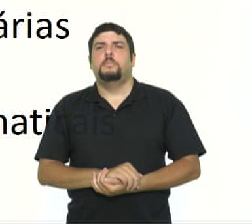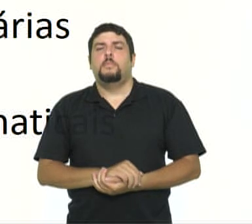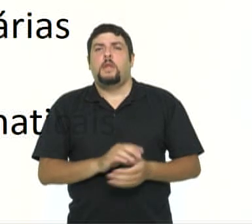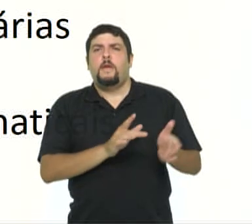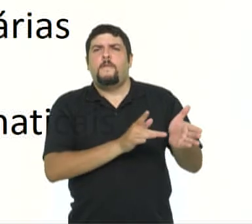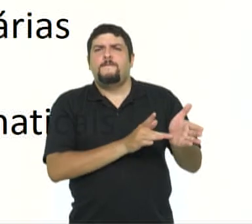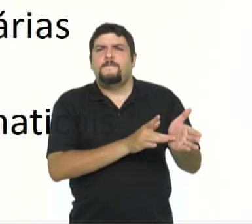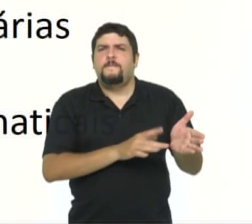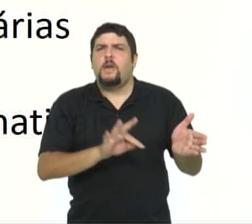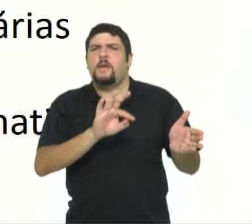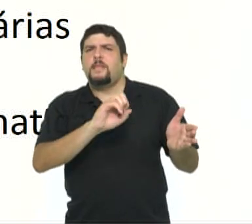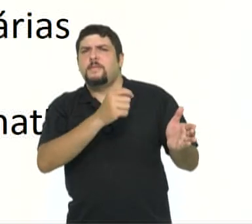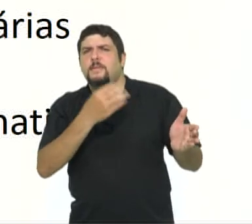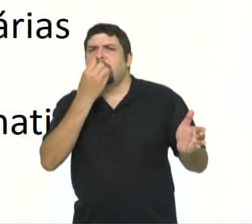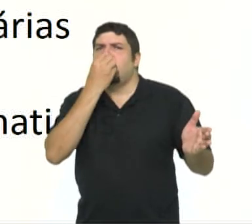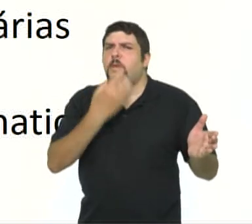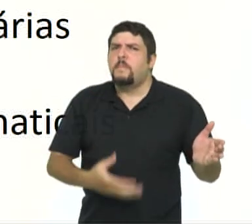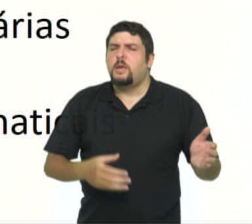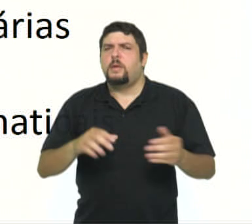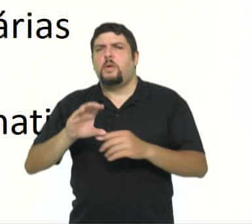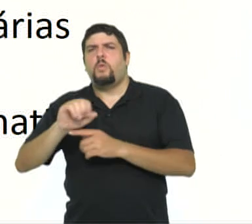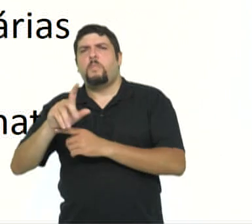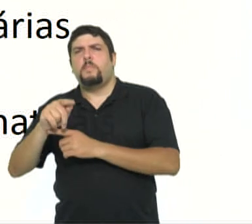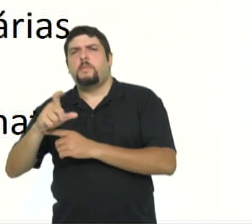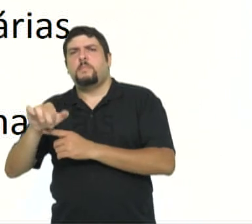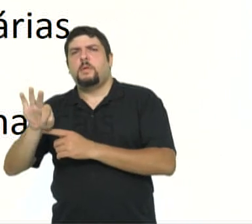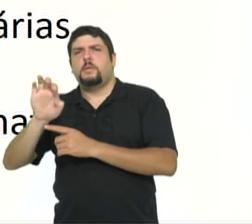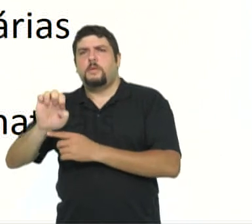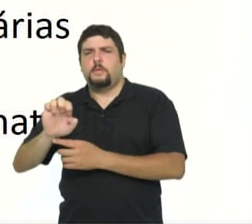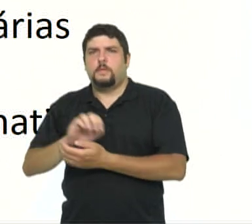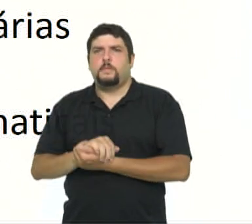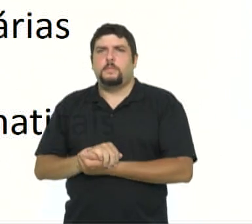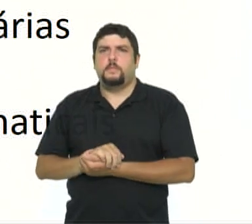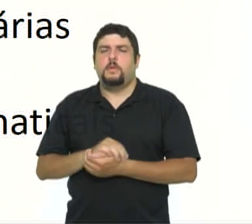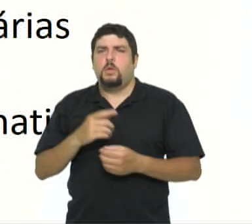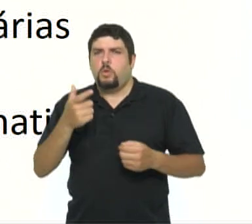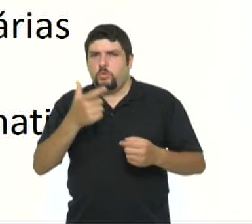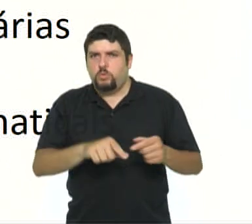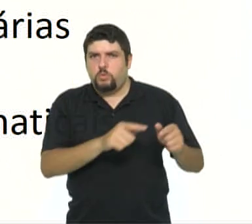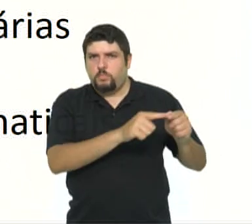também completamente. Olha as sílabas, de novo as gramaticais primeiro, que vocês estão